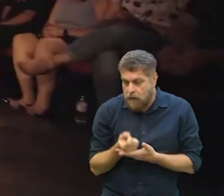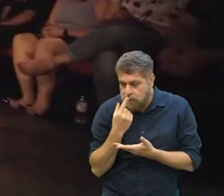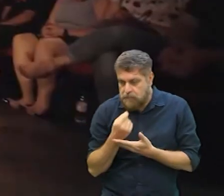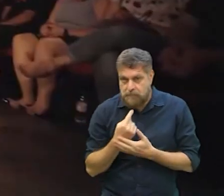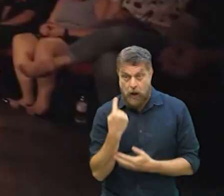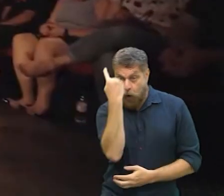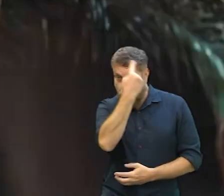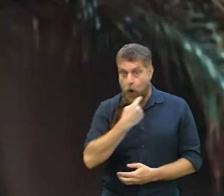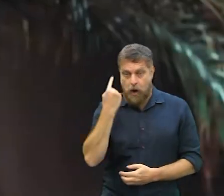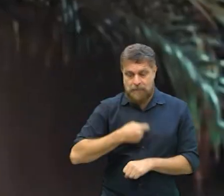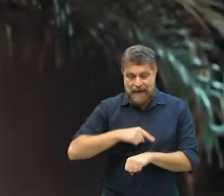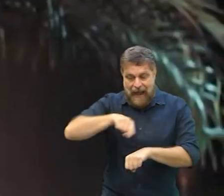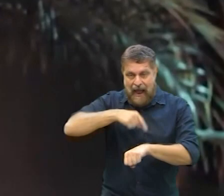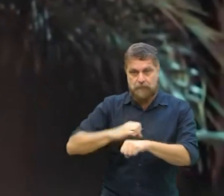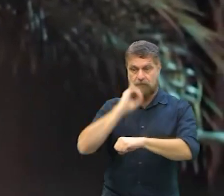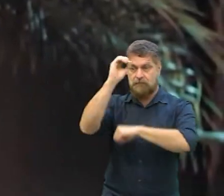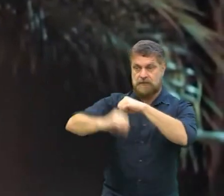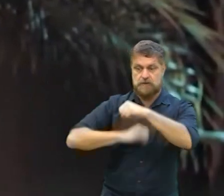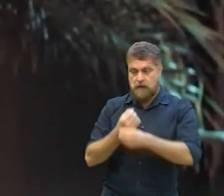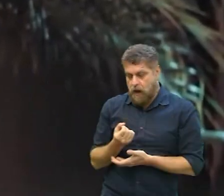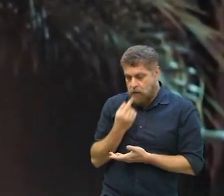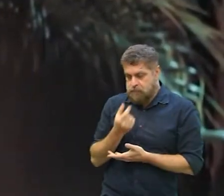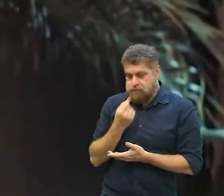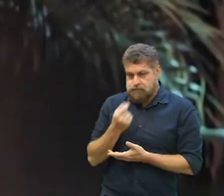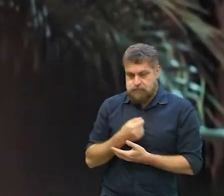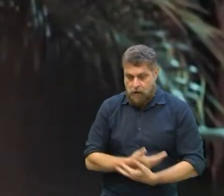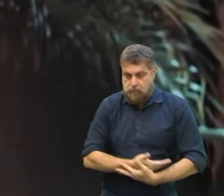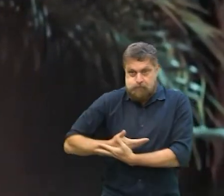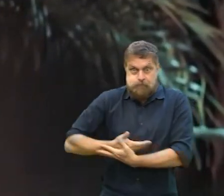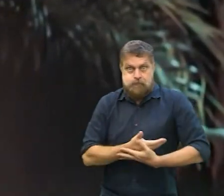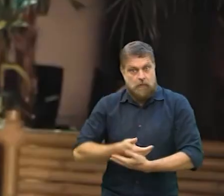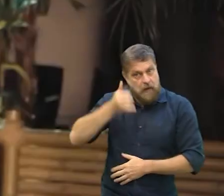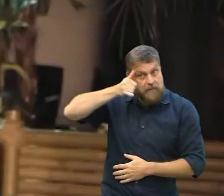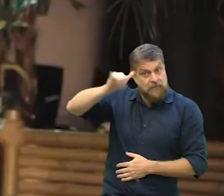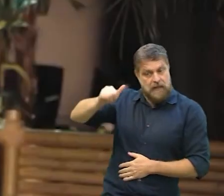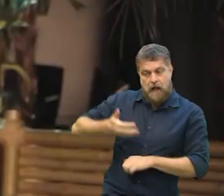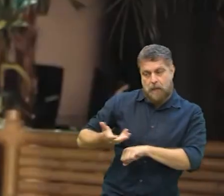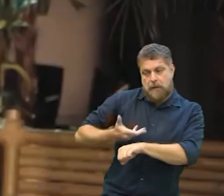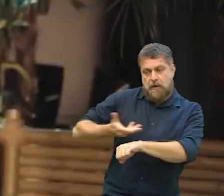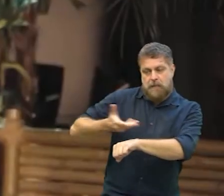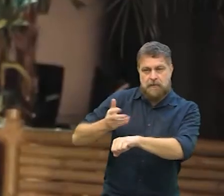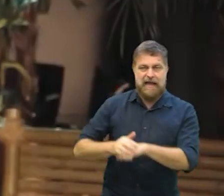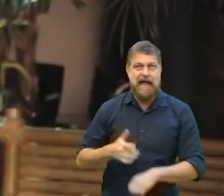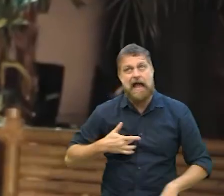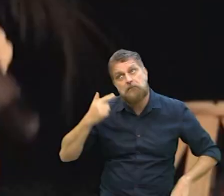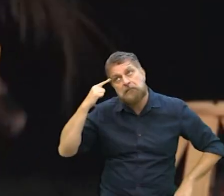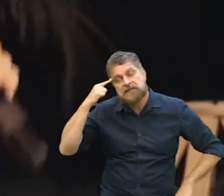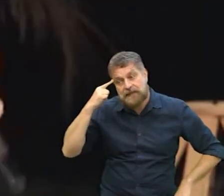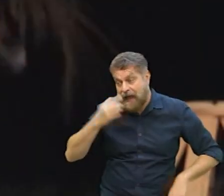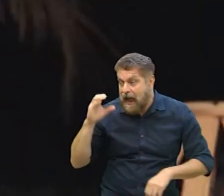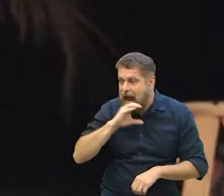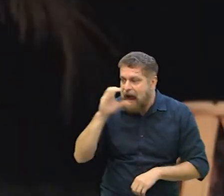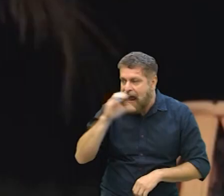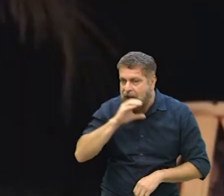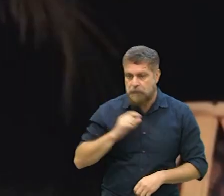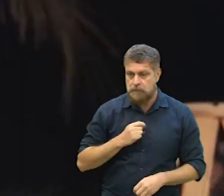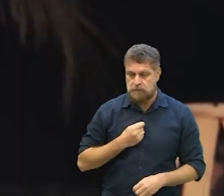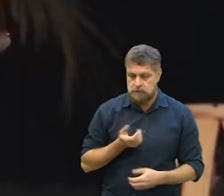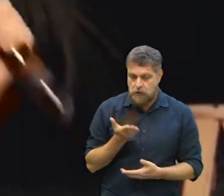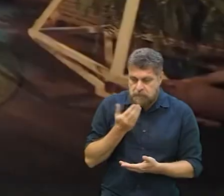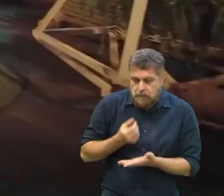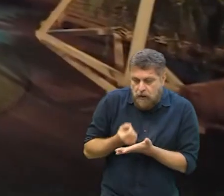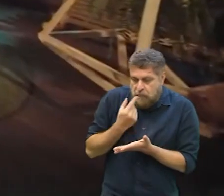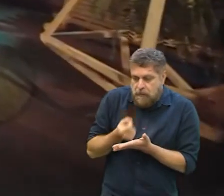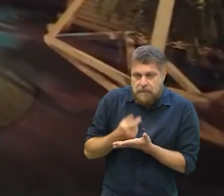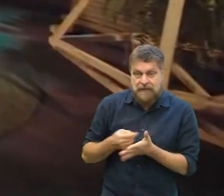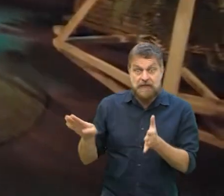filha, 24 horas que a gente tem pra desarmar uma bomba no nosso colo. Te agiliza. Não é, ai, vou ver se eu tomo. Rápido, tem que estar corrida contra o tempo.